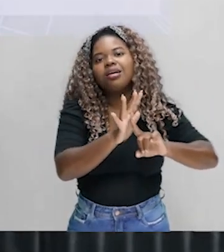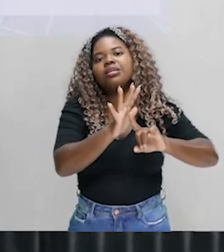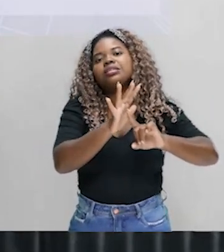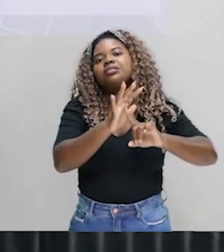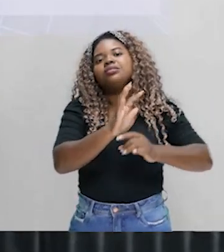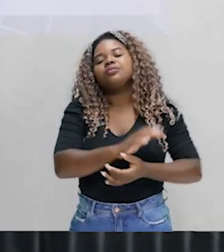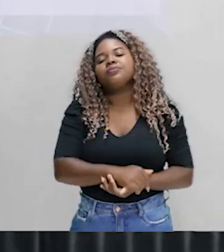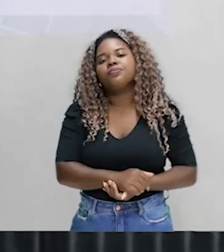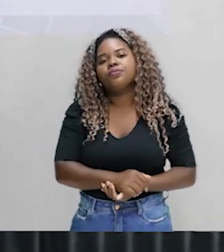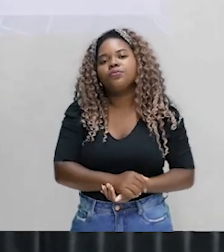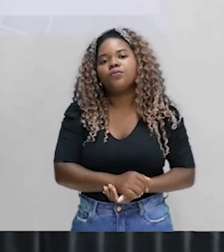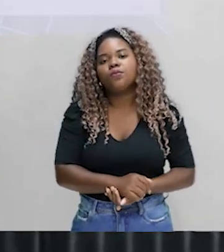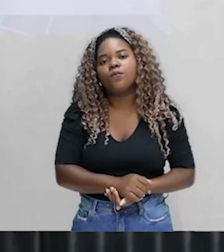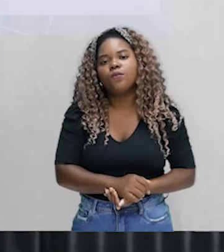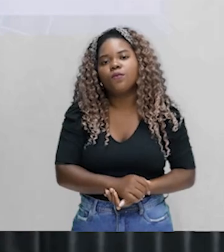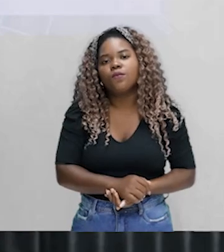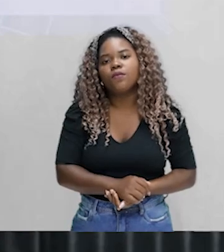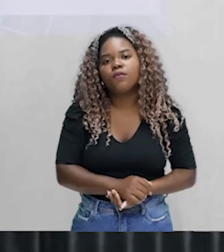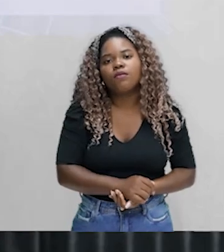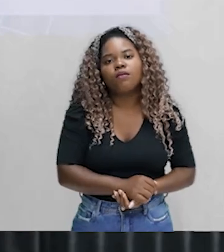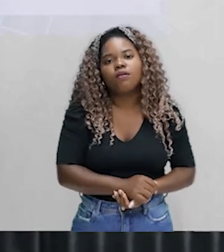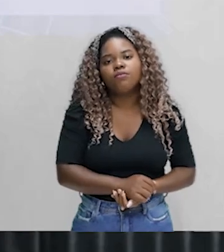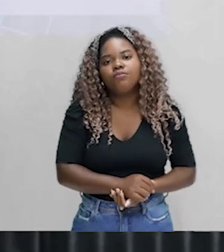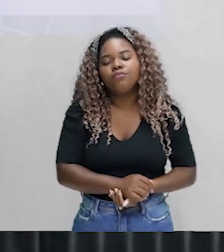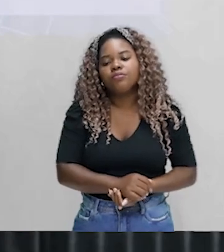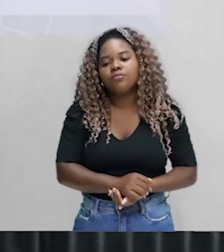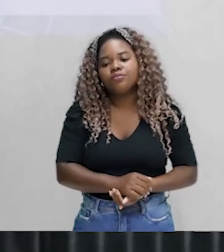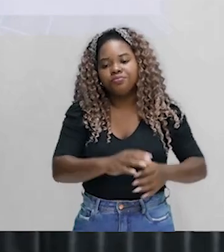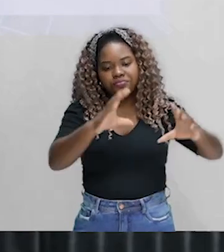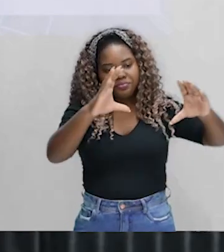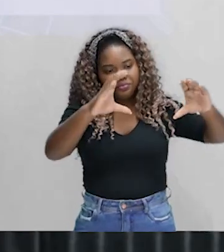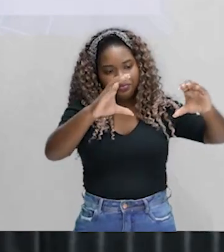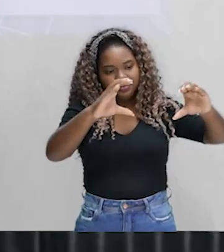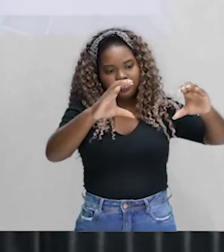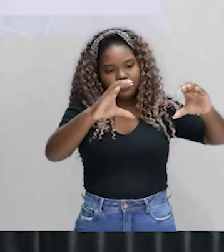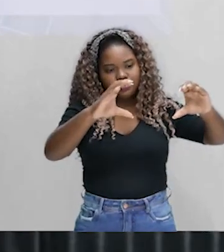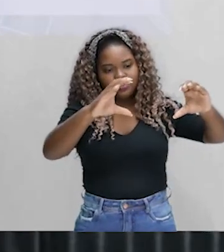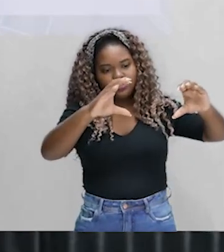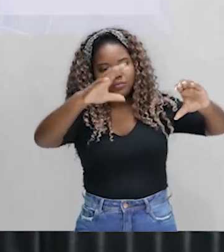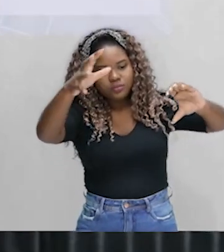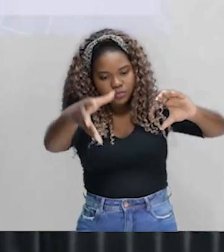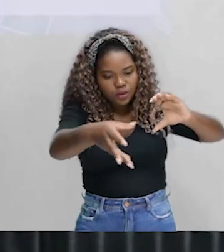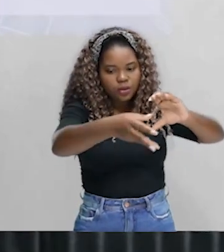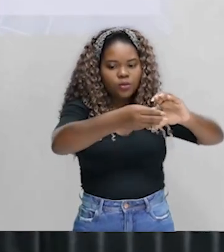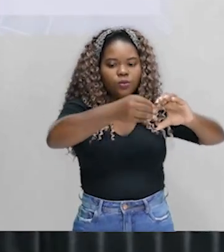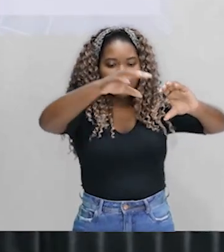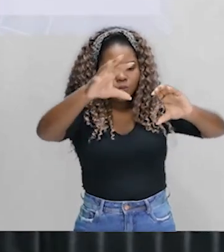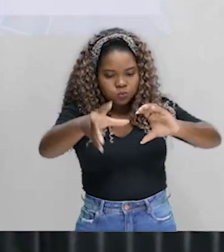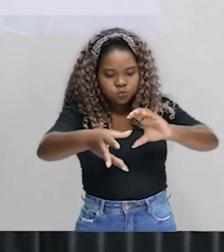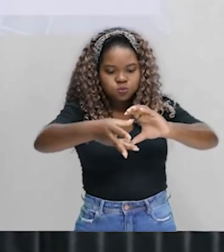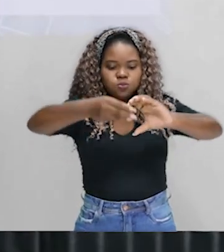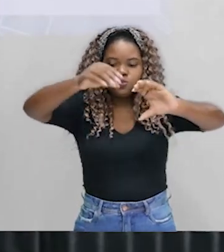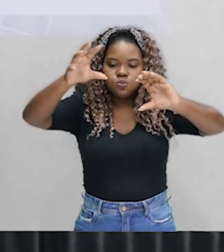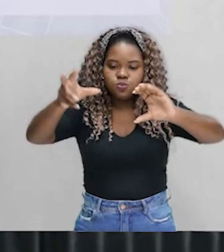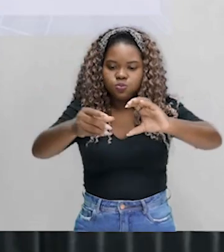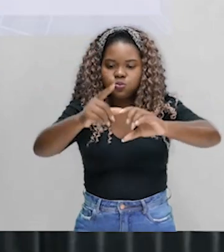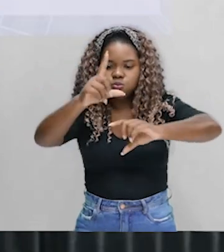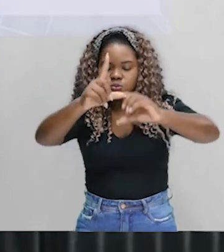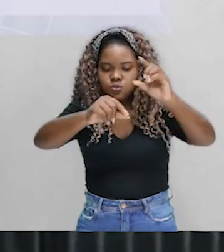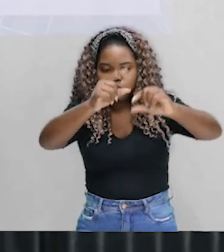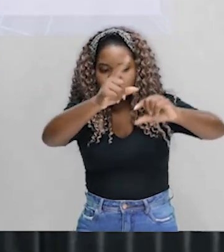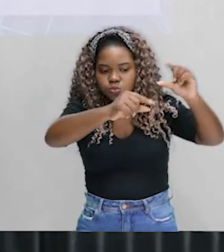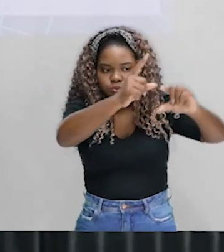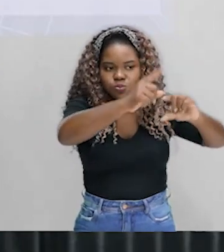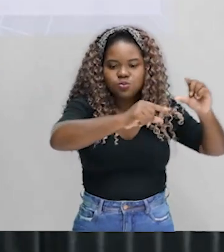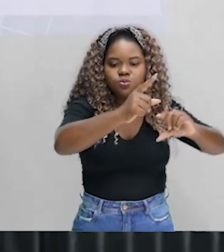gases e poeira que teriam se acumulado, né? Gerando a estrela, tá?